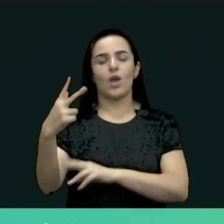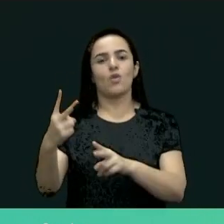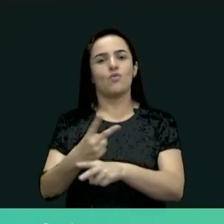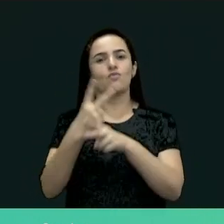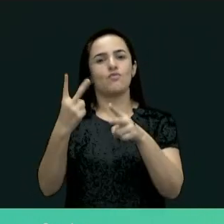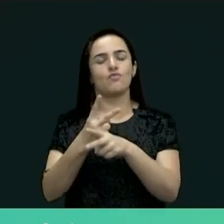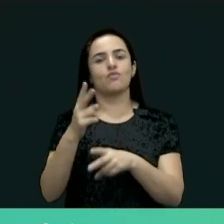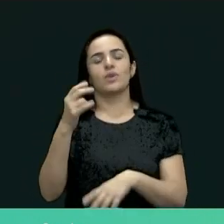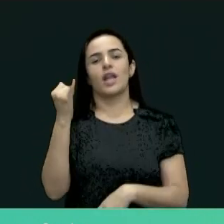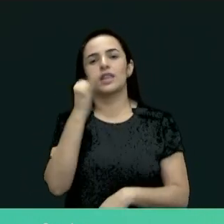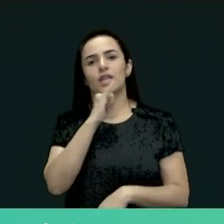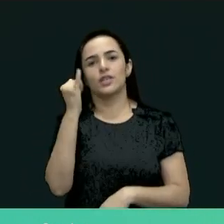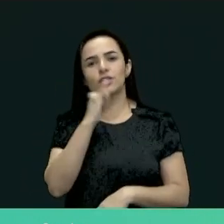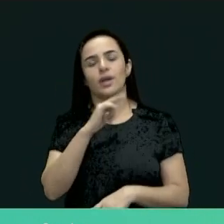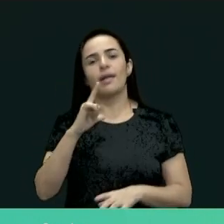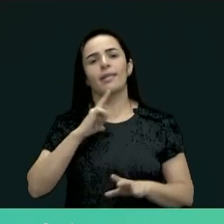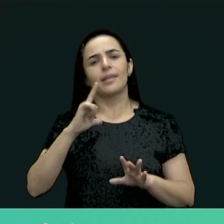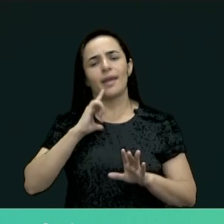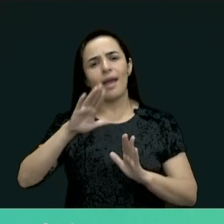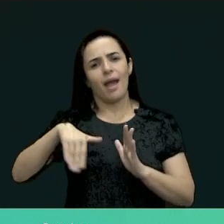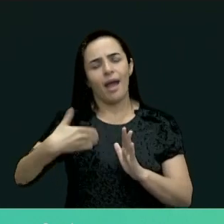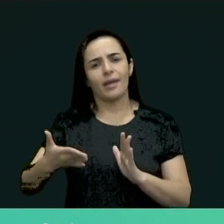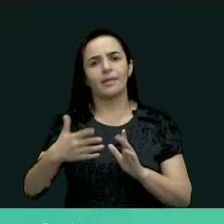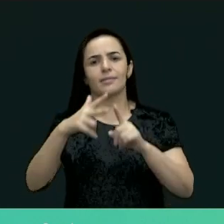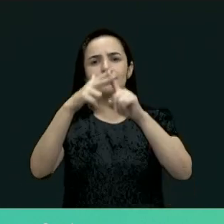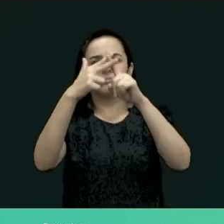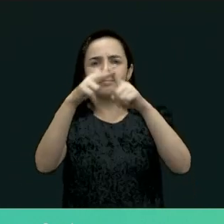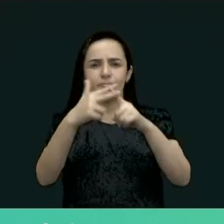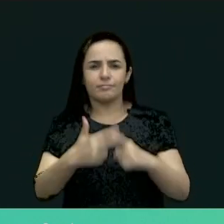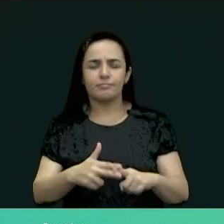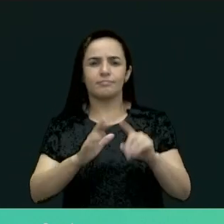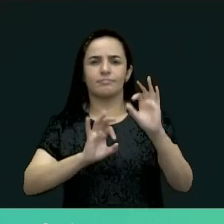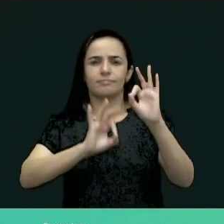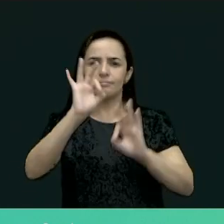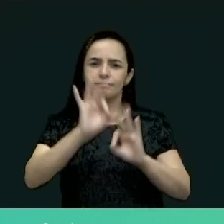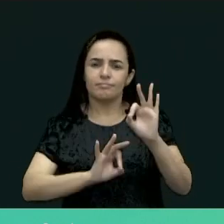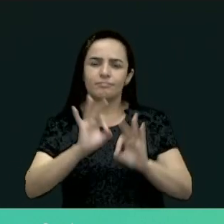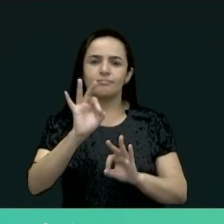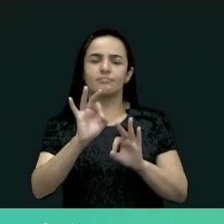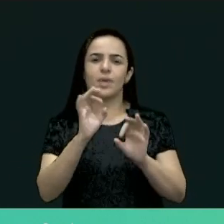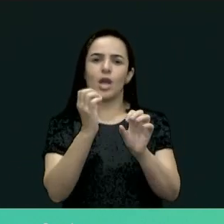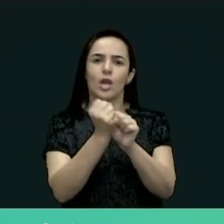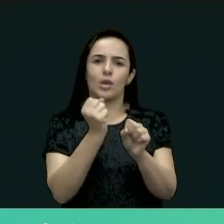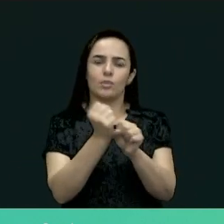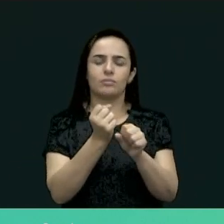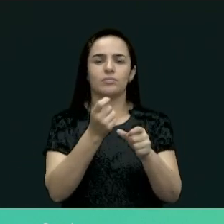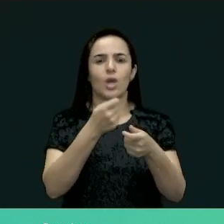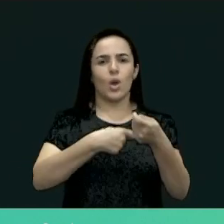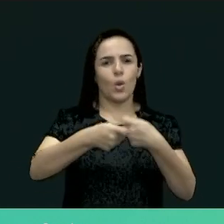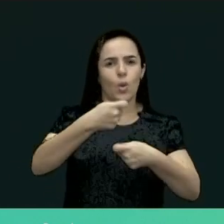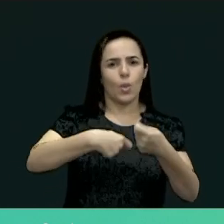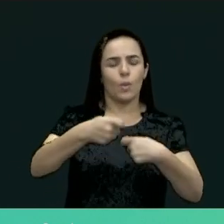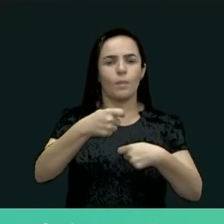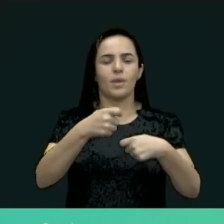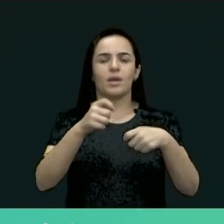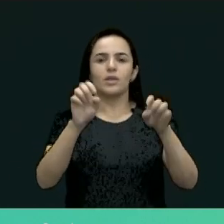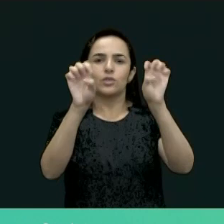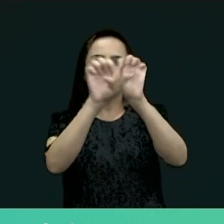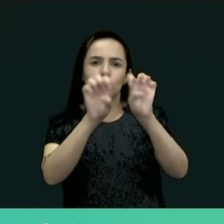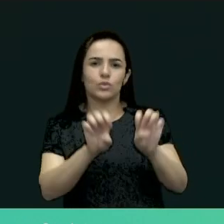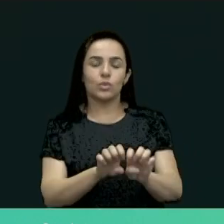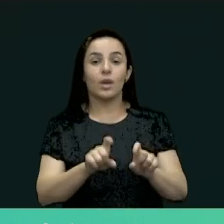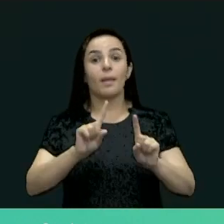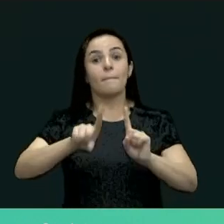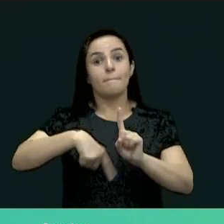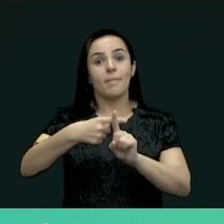neste momento estruturando a base regulatória, econômica e de infraestrutura para receber